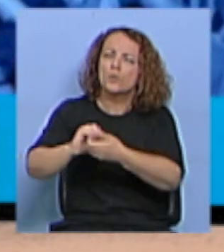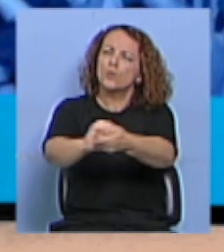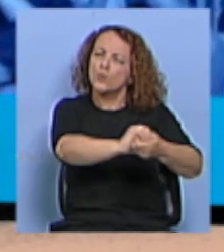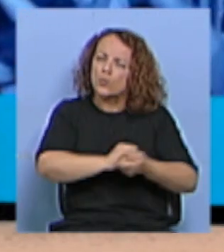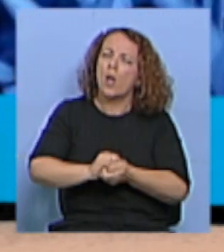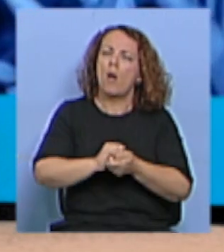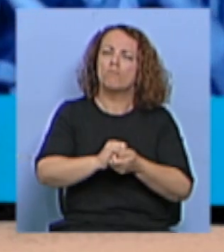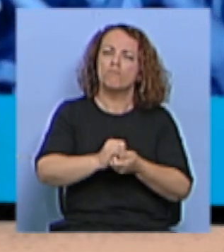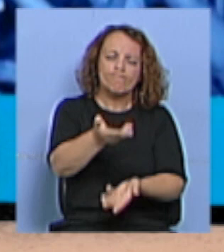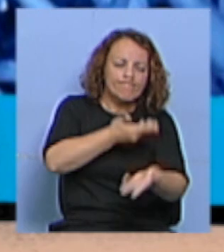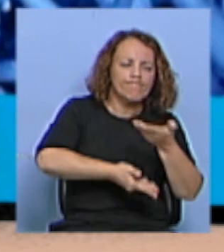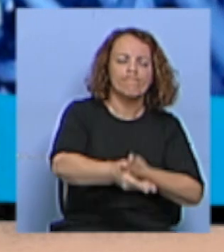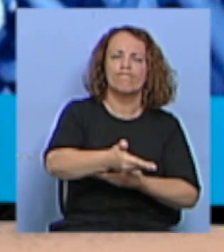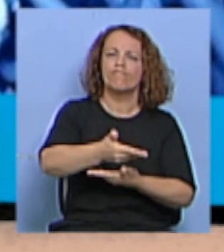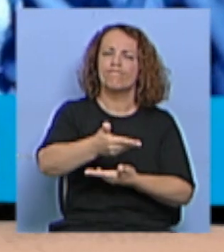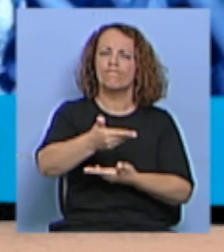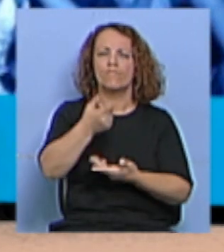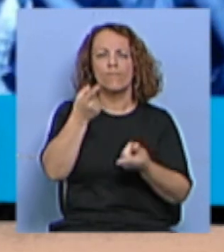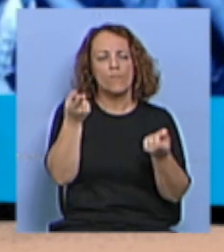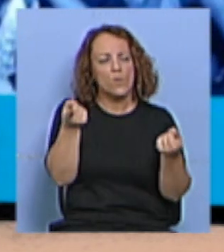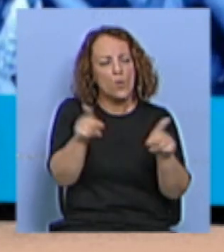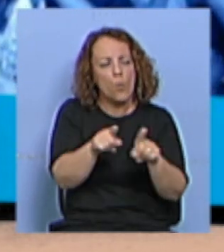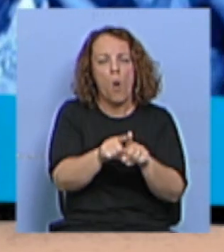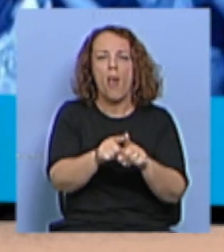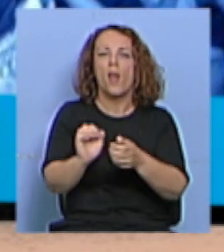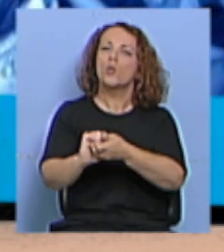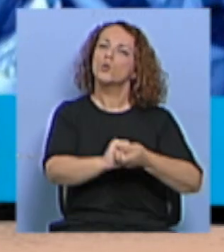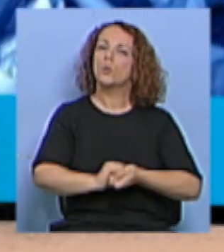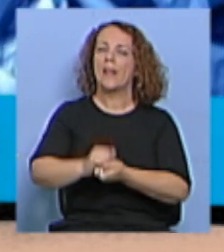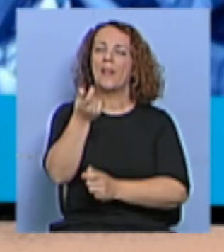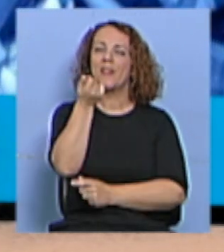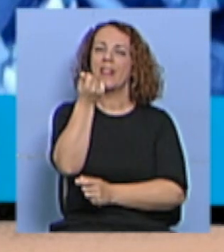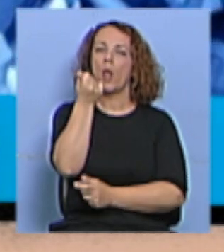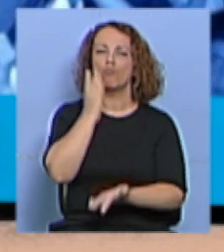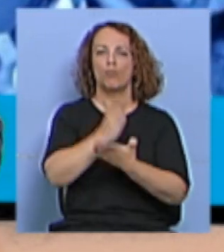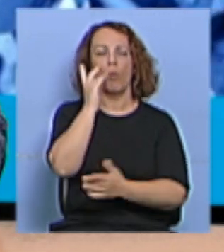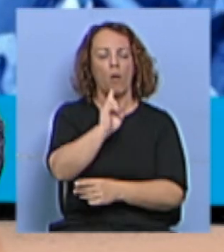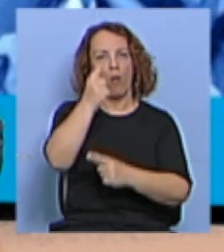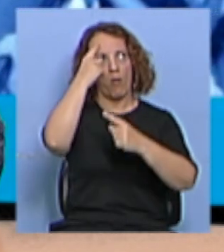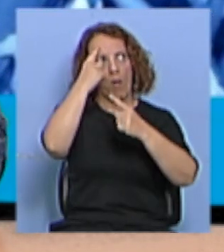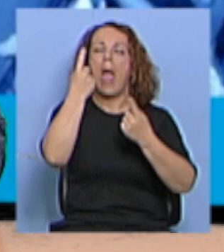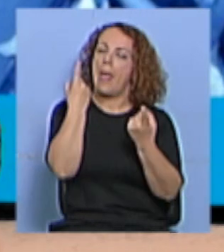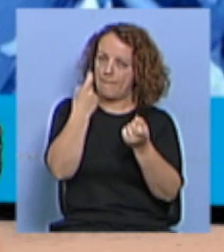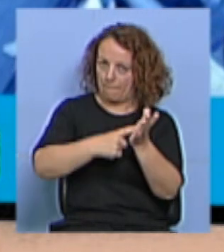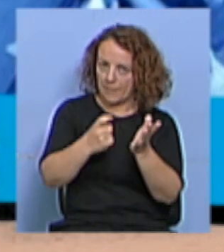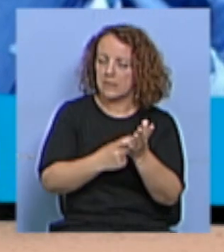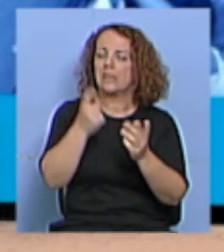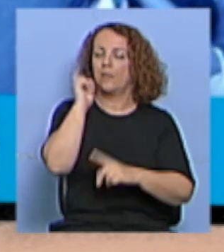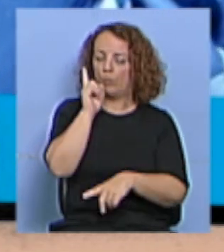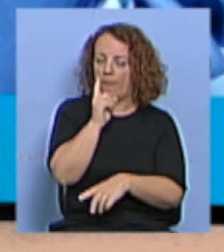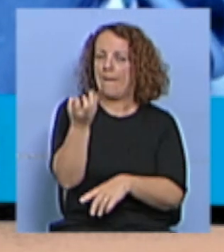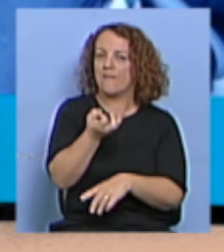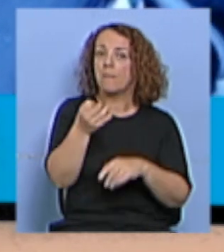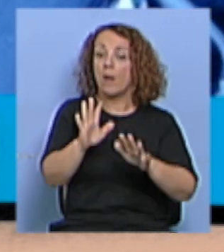também, voltarmos a descolar do solidariedade enquanto dinheiro, mas que também é necessário e que também é fundamental,